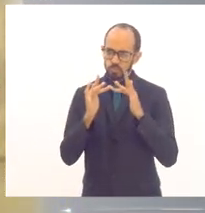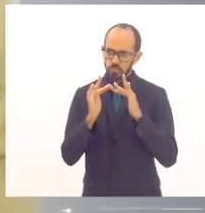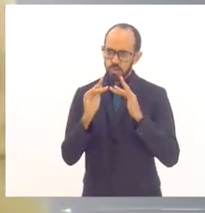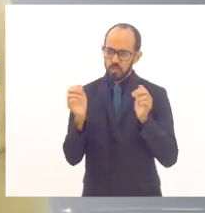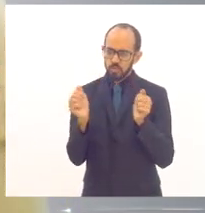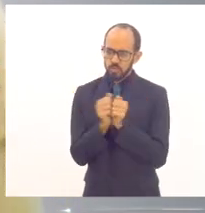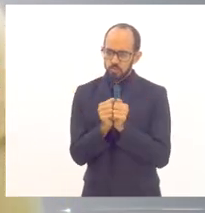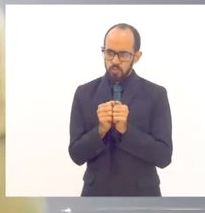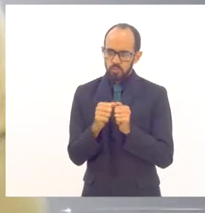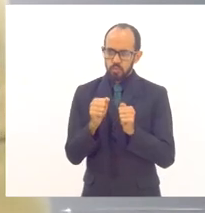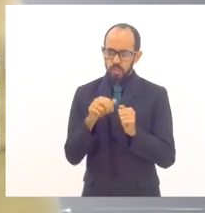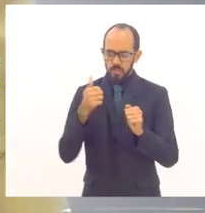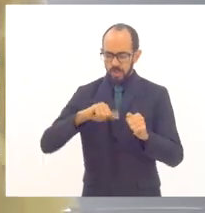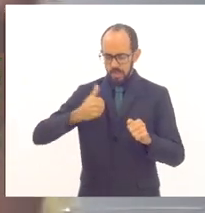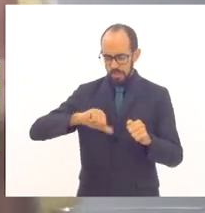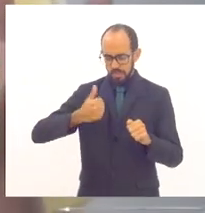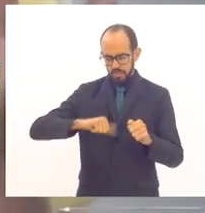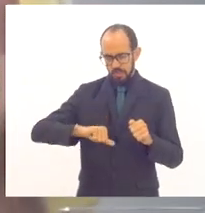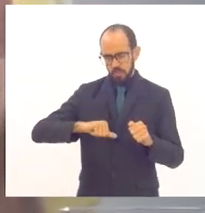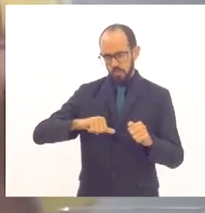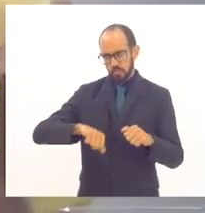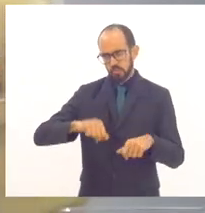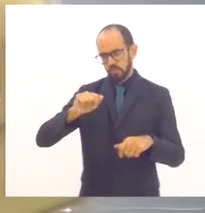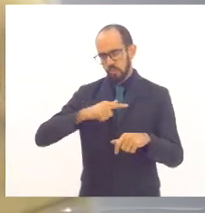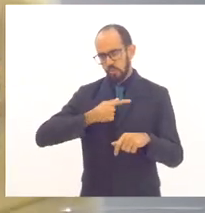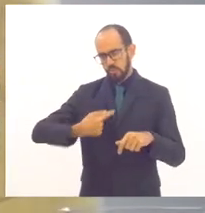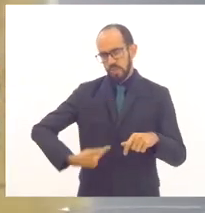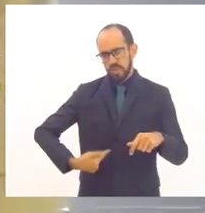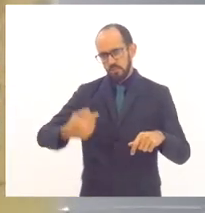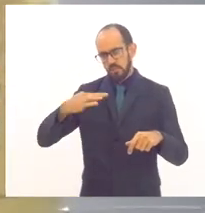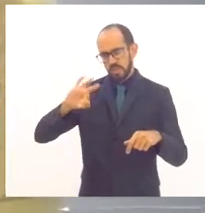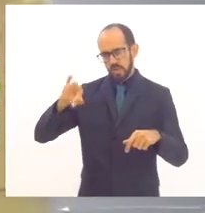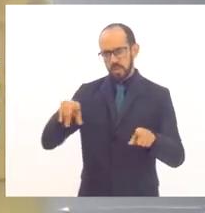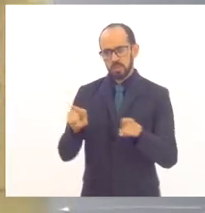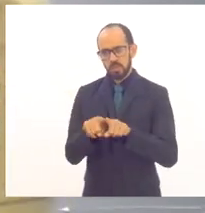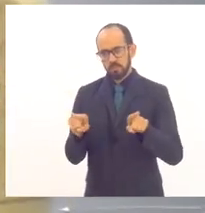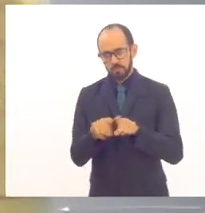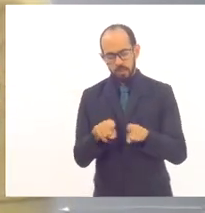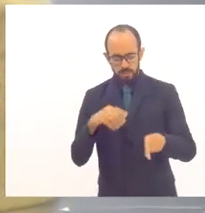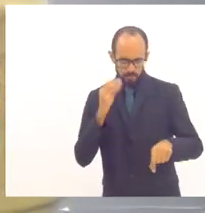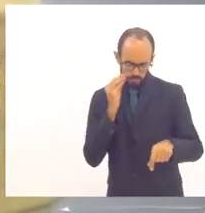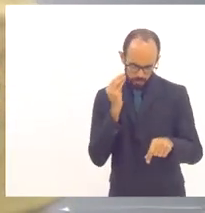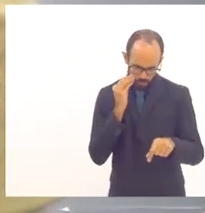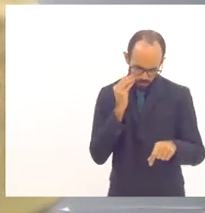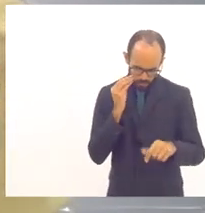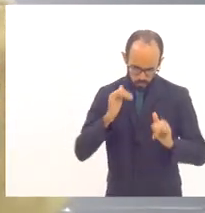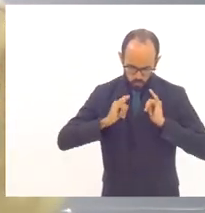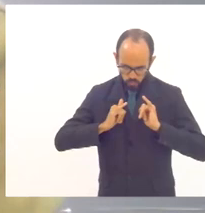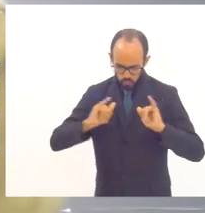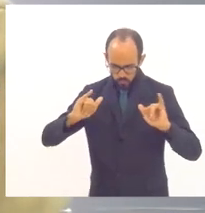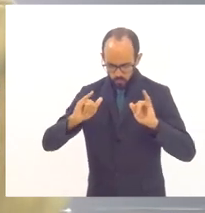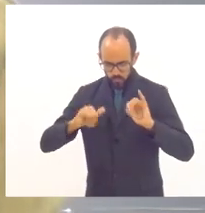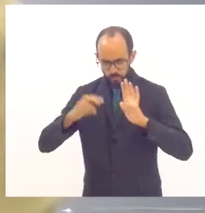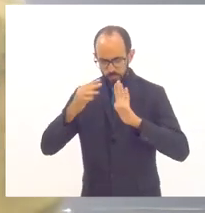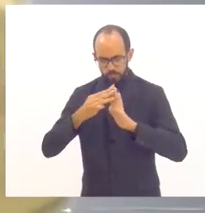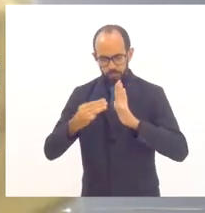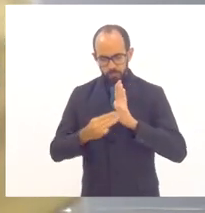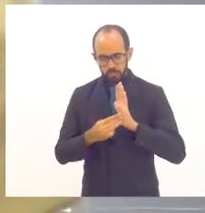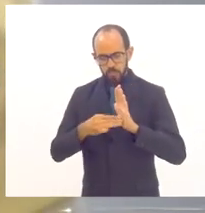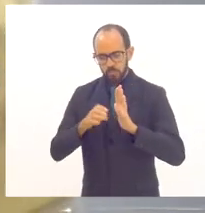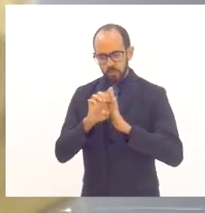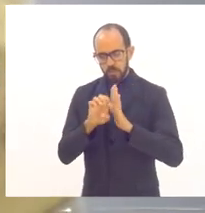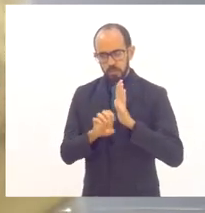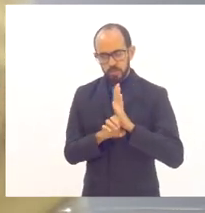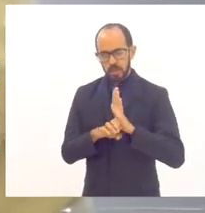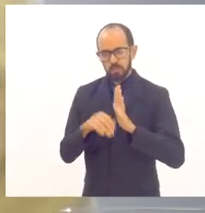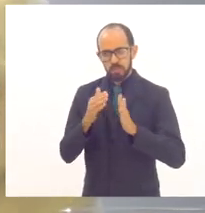processo de conclusão de análise e a análise do governo federal, também tentando lançar uma minuta de edital para que seja